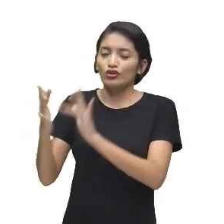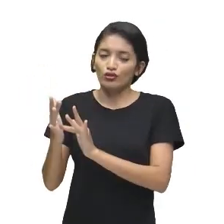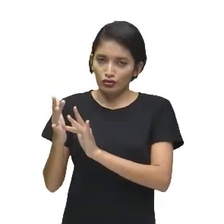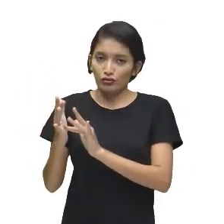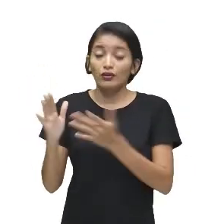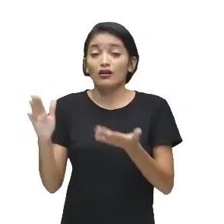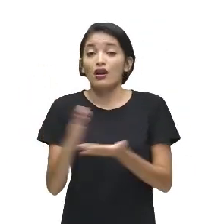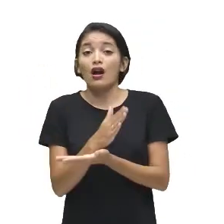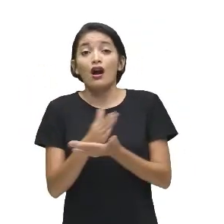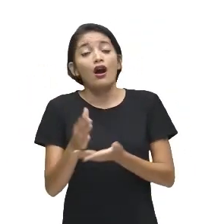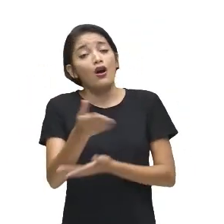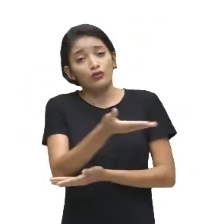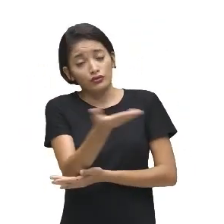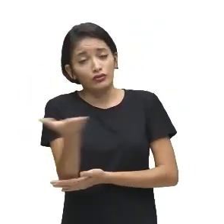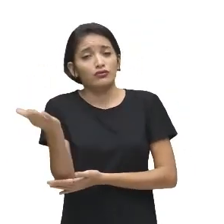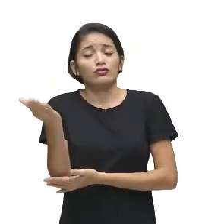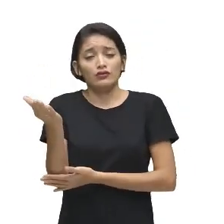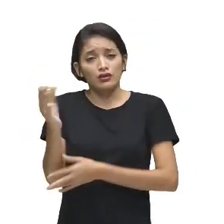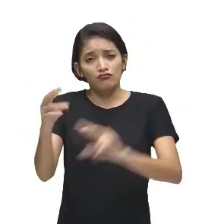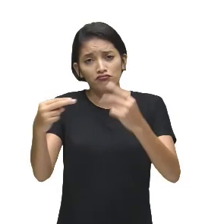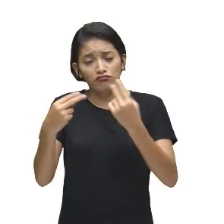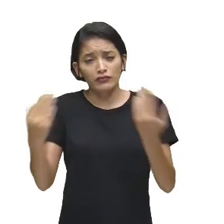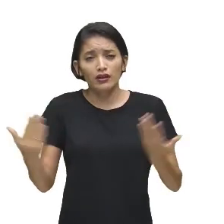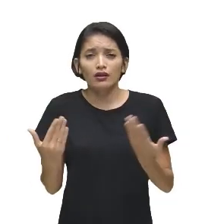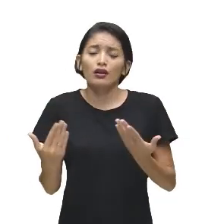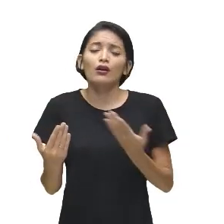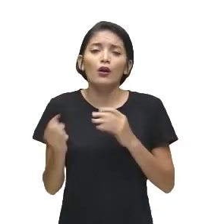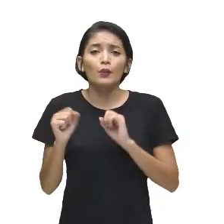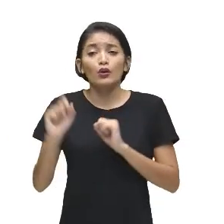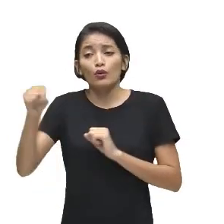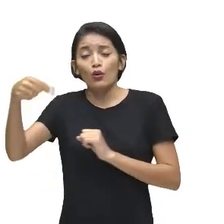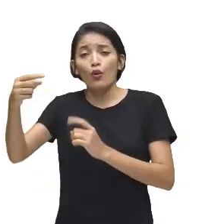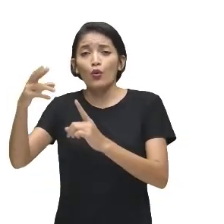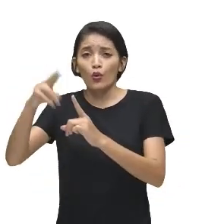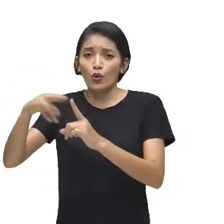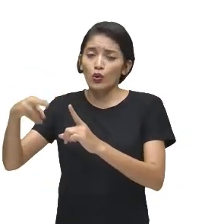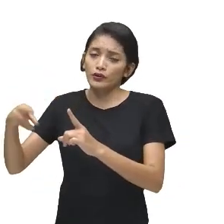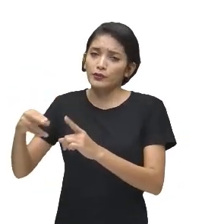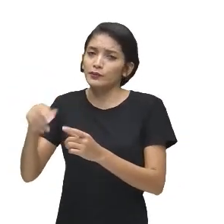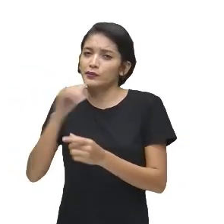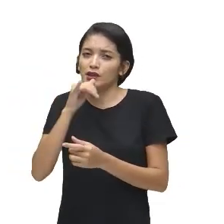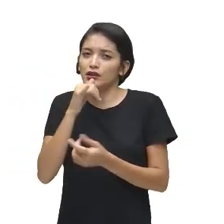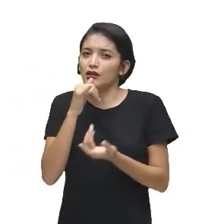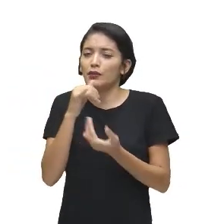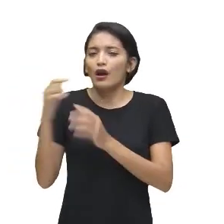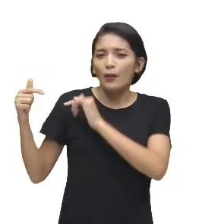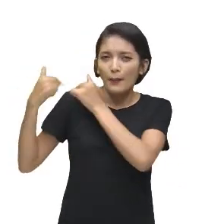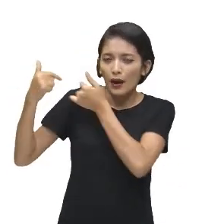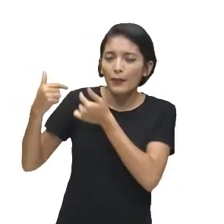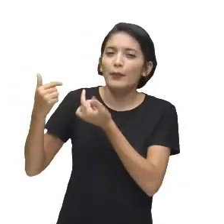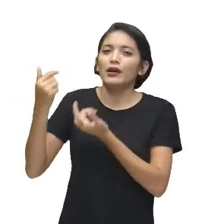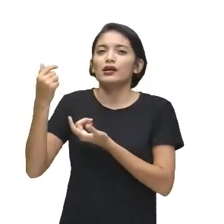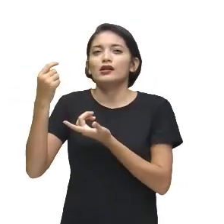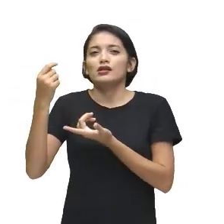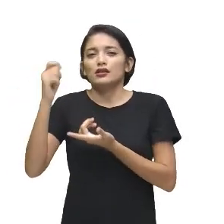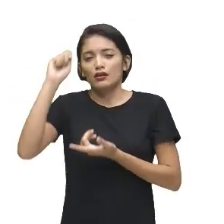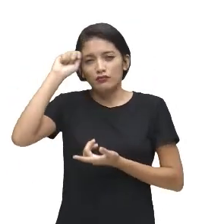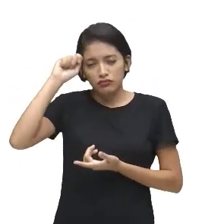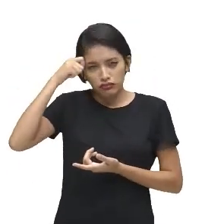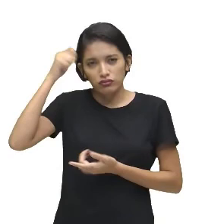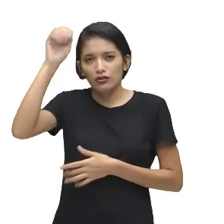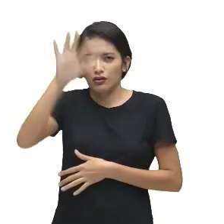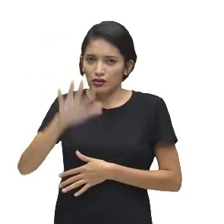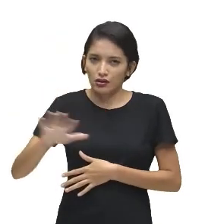alguns de vocês que estão nos acompanhando, poderia ser de uma religião de matriz africana, através da questão dos orixás,